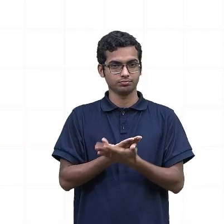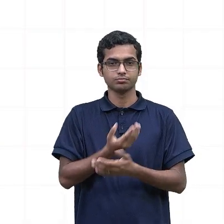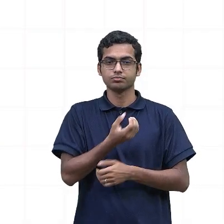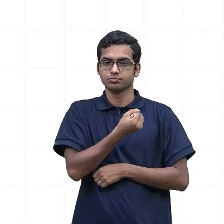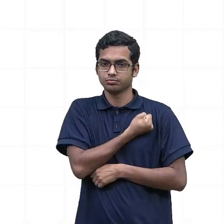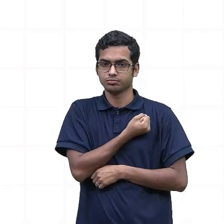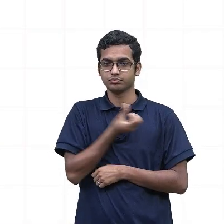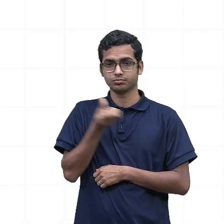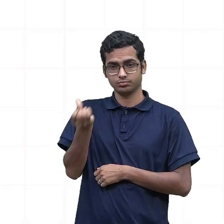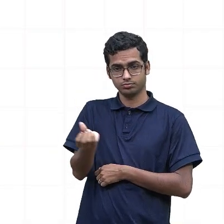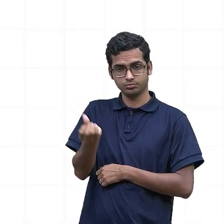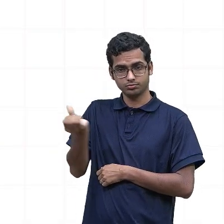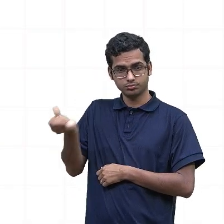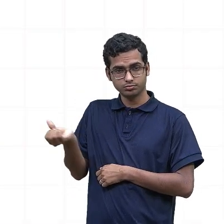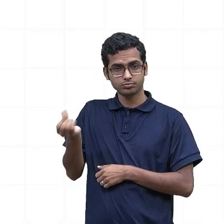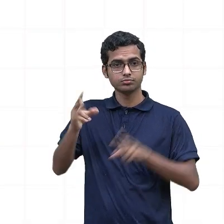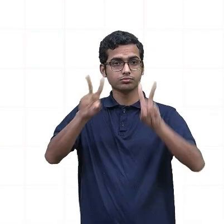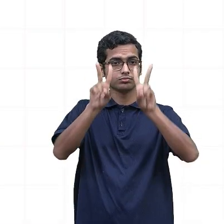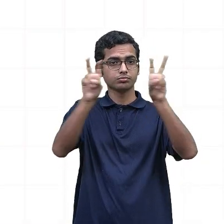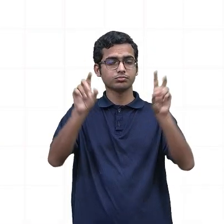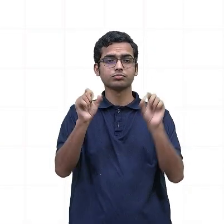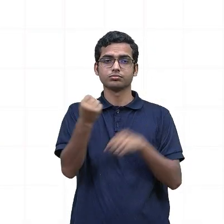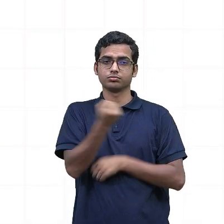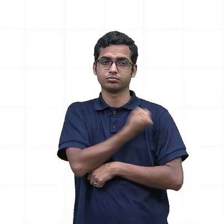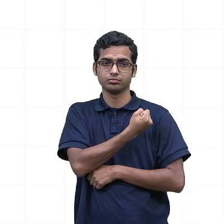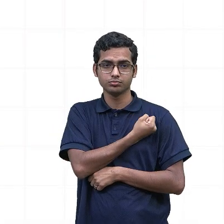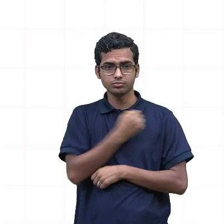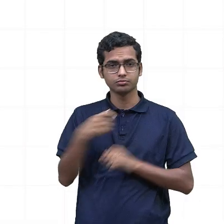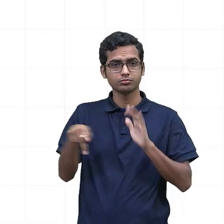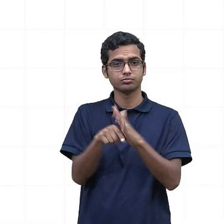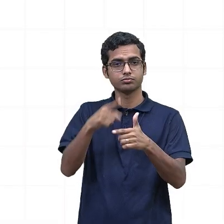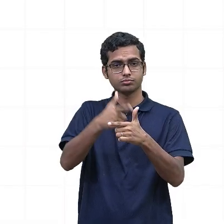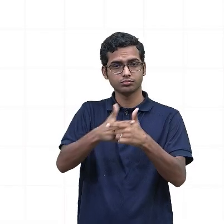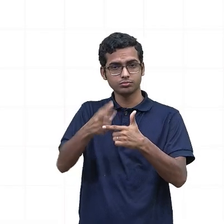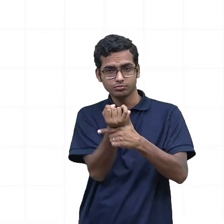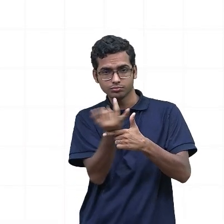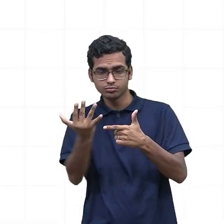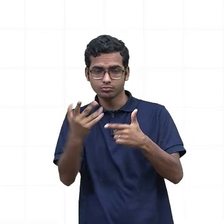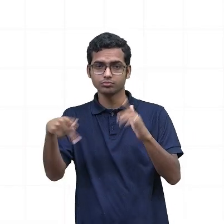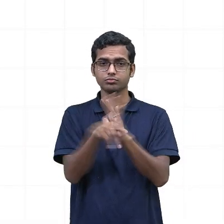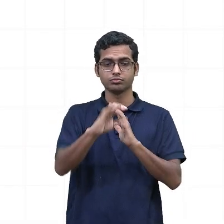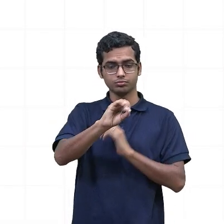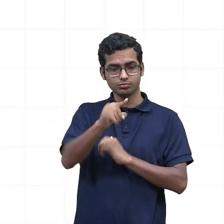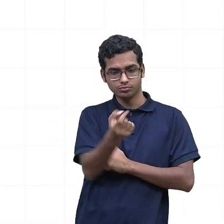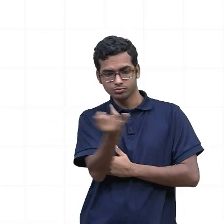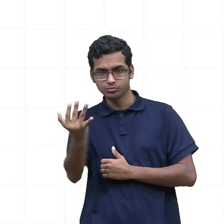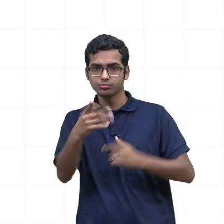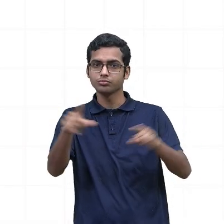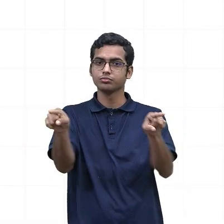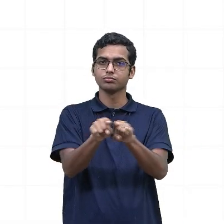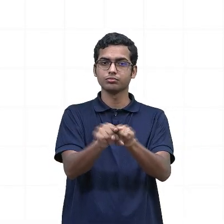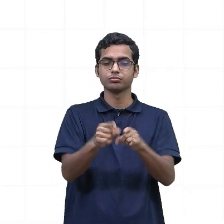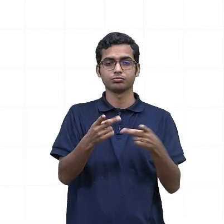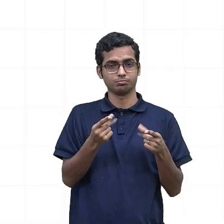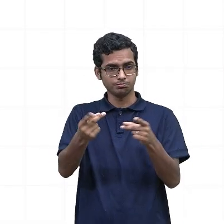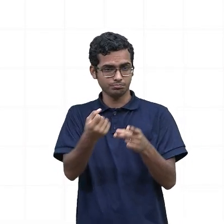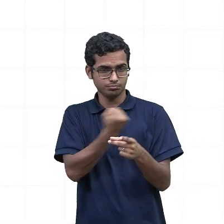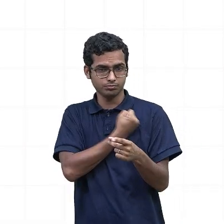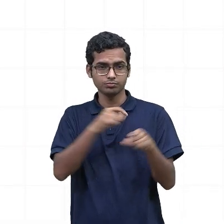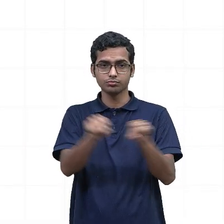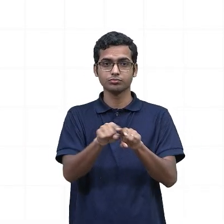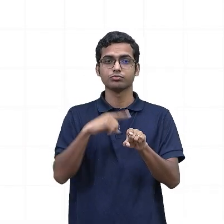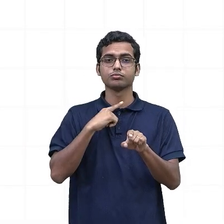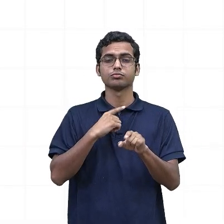número 66. Vamos falar sobre números racionais na forma decimal e finita. O detalhamento, potenciação